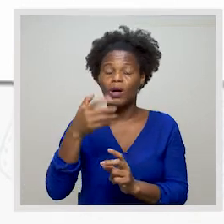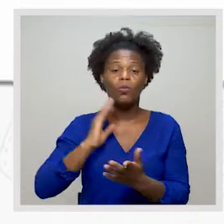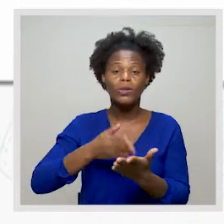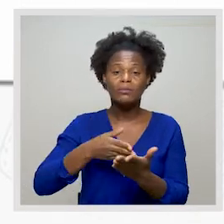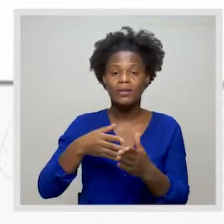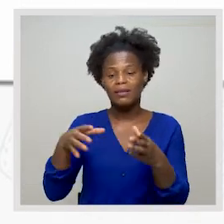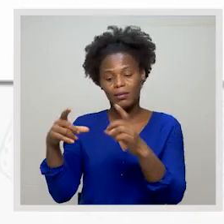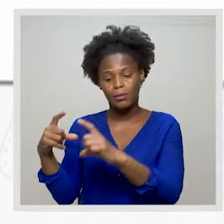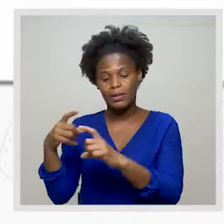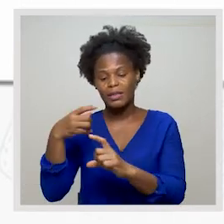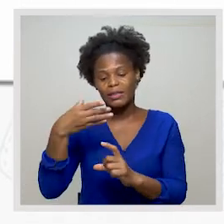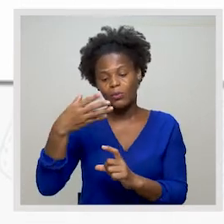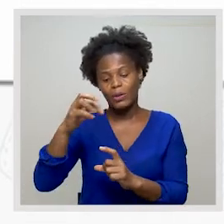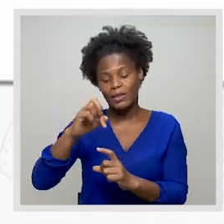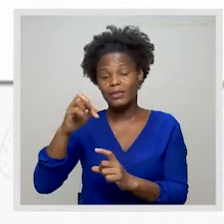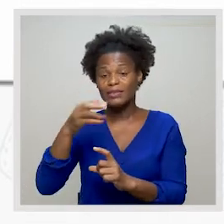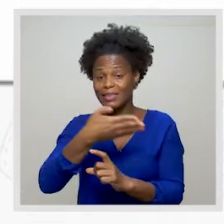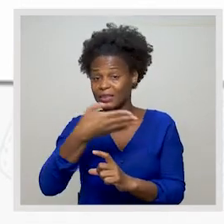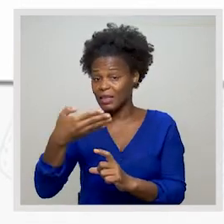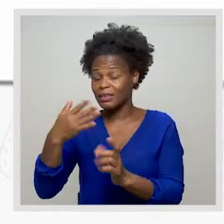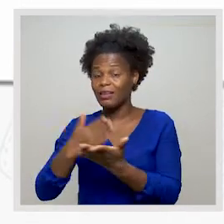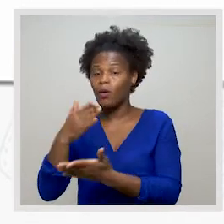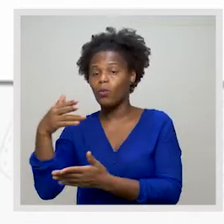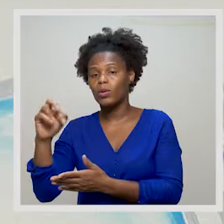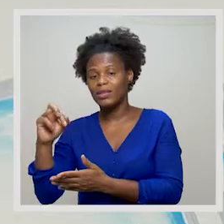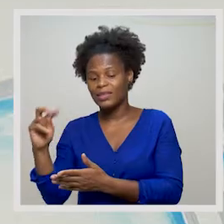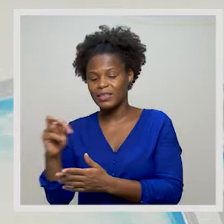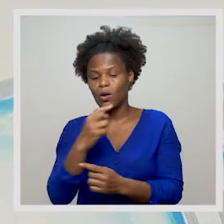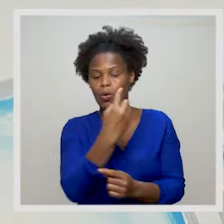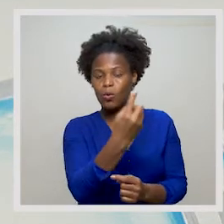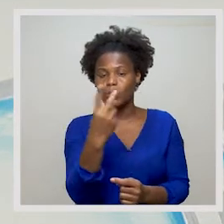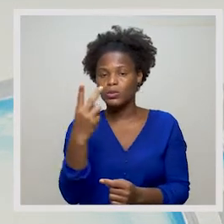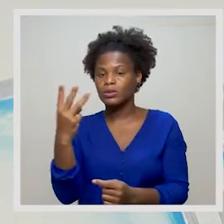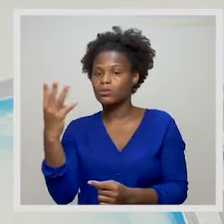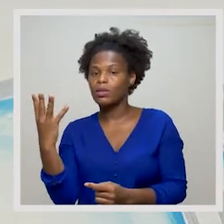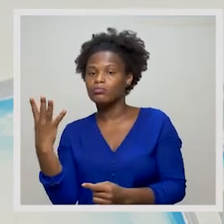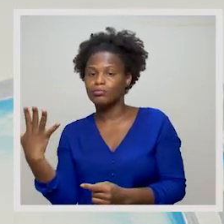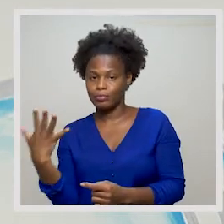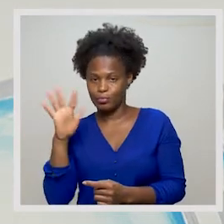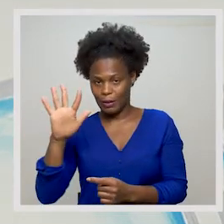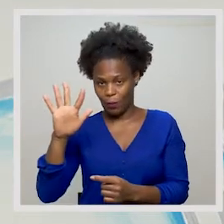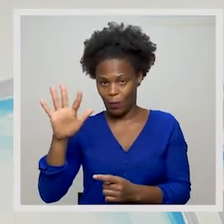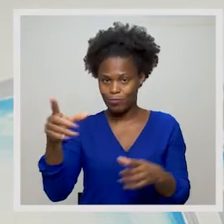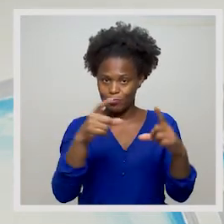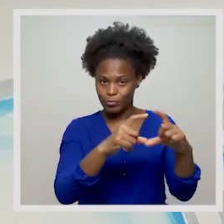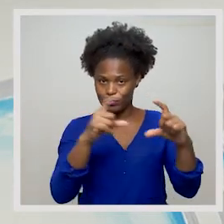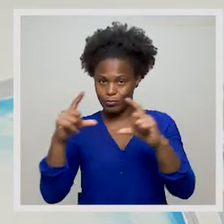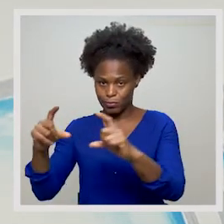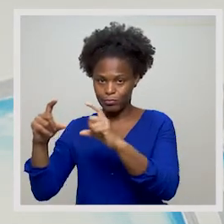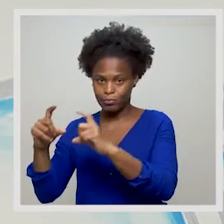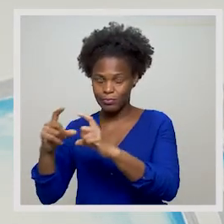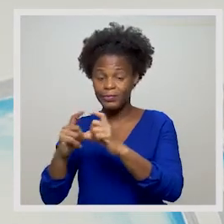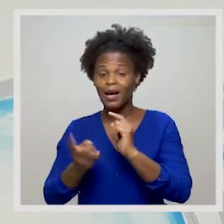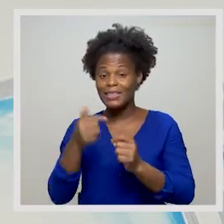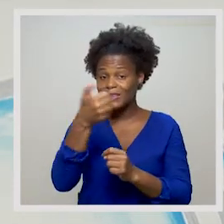quinta classe, a nossa última classe, 77 a 83. Então, temos 1, 2, 3, 4, 5 classes, que